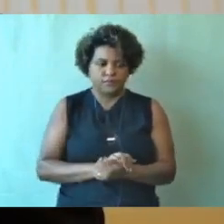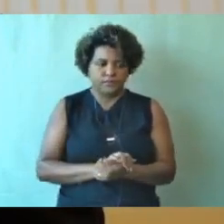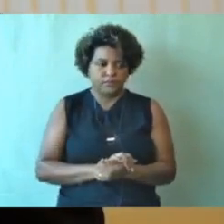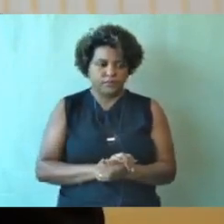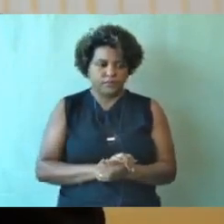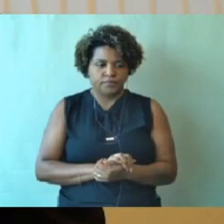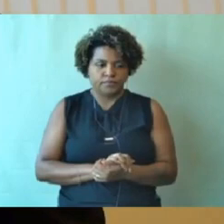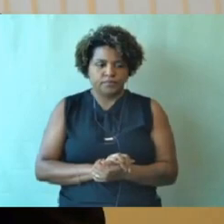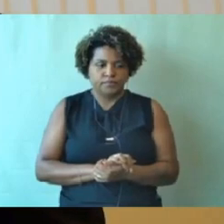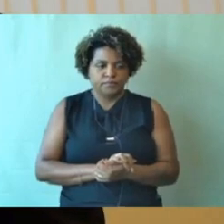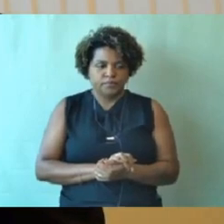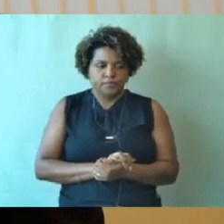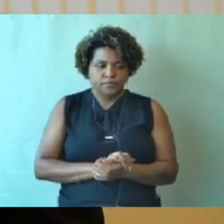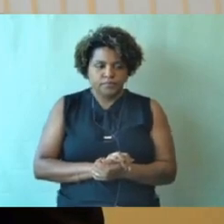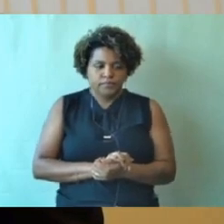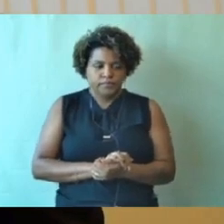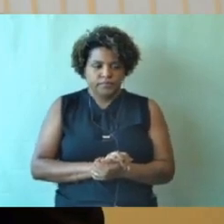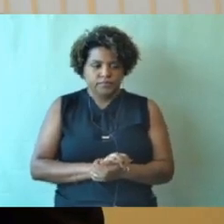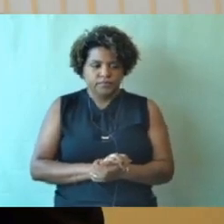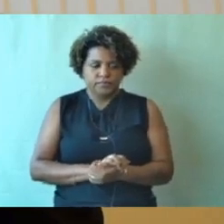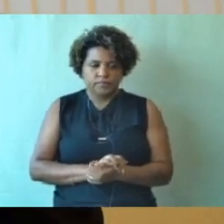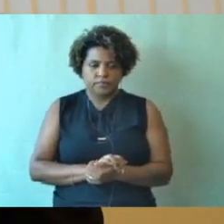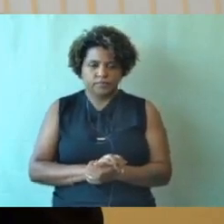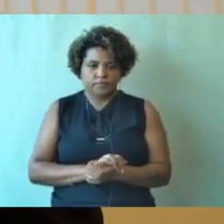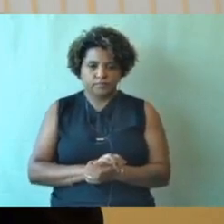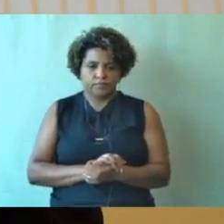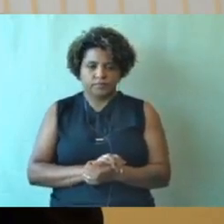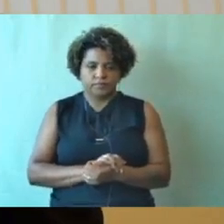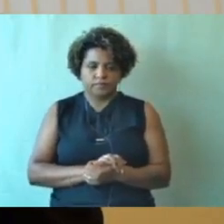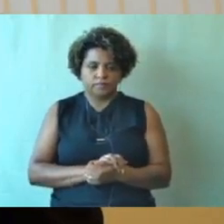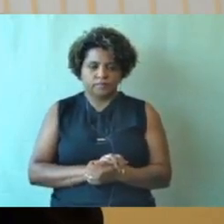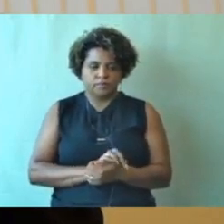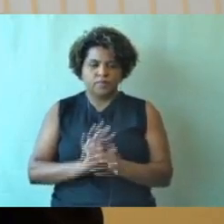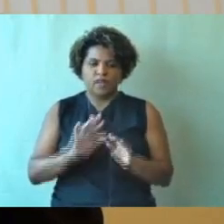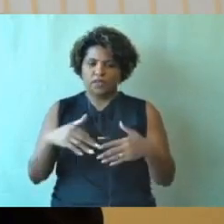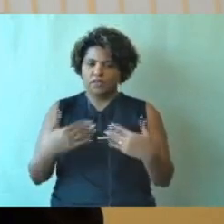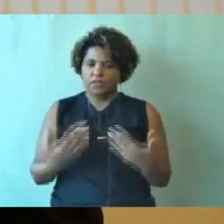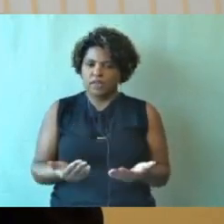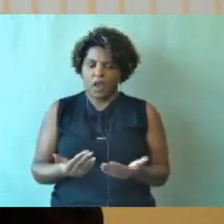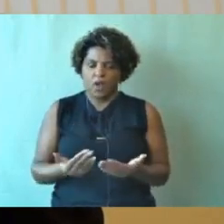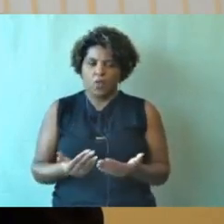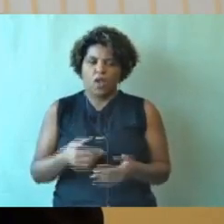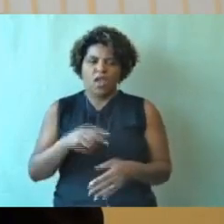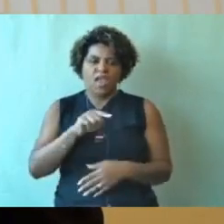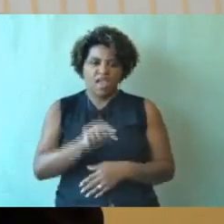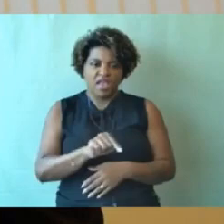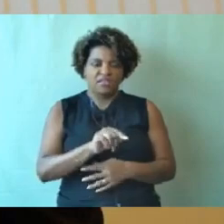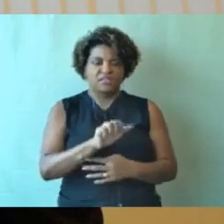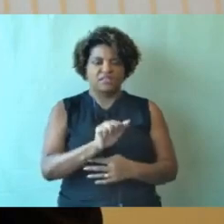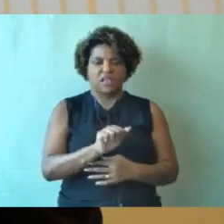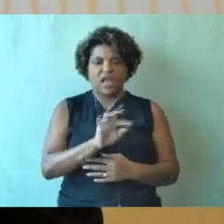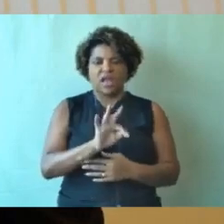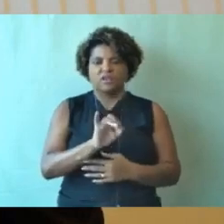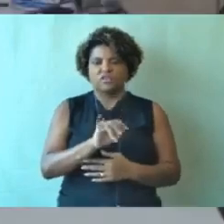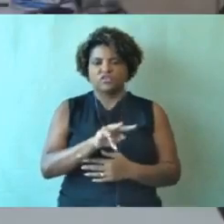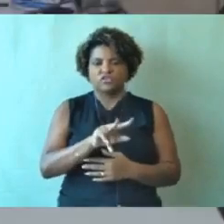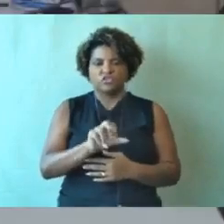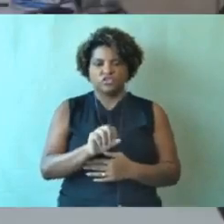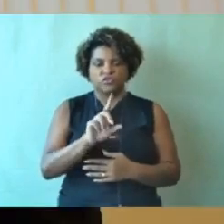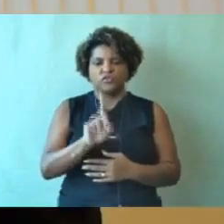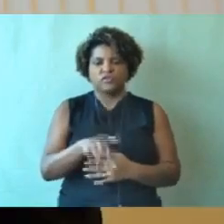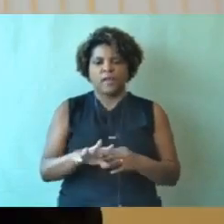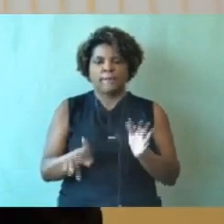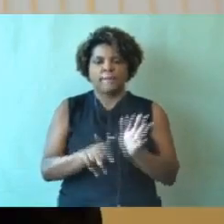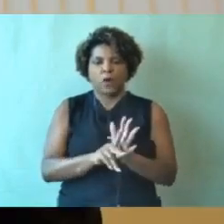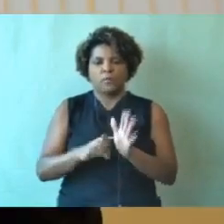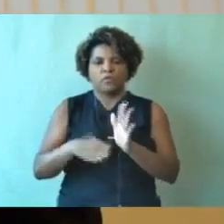E, então, em hipótese nenhuma, esses ativos não são do município, esses ativos são das empresas. São